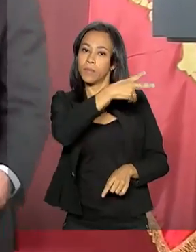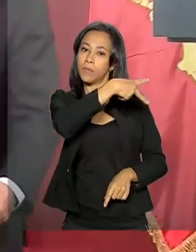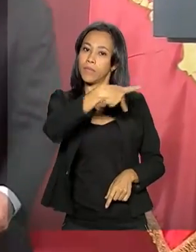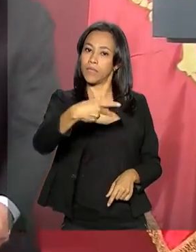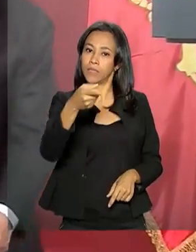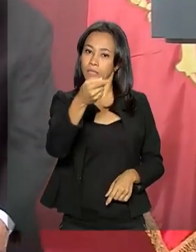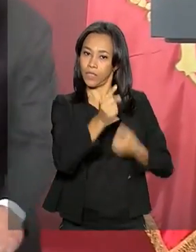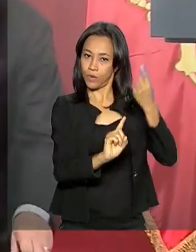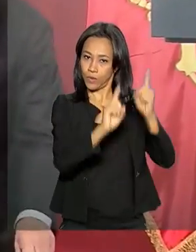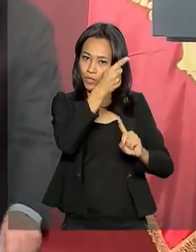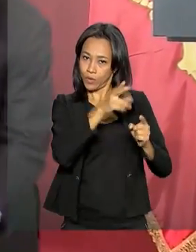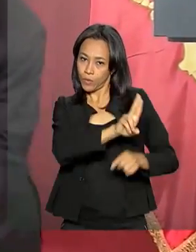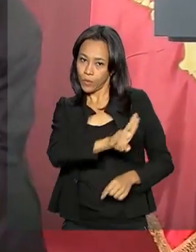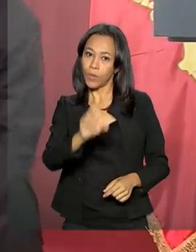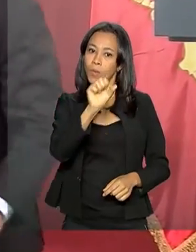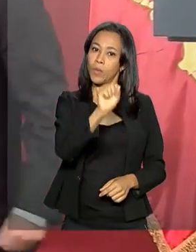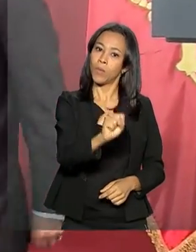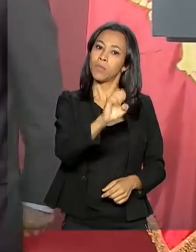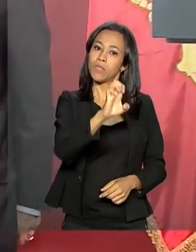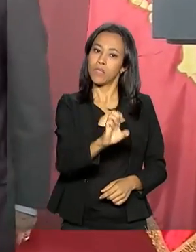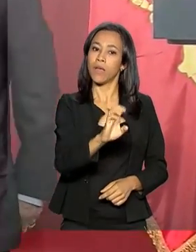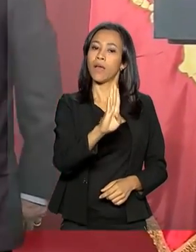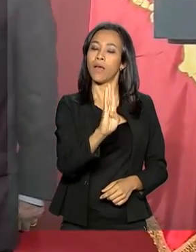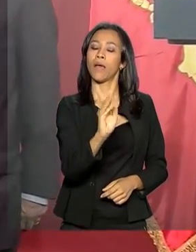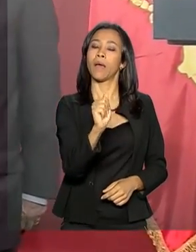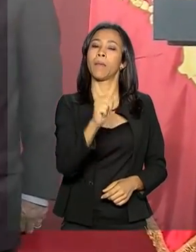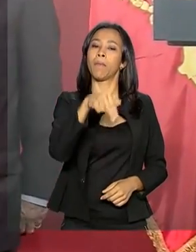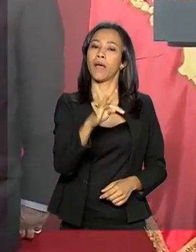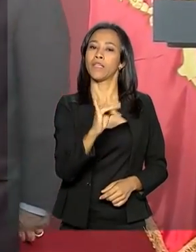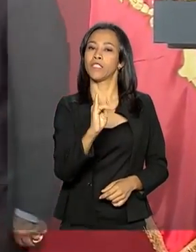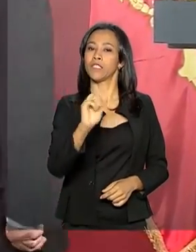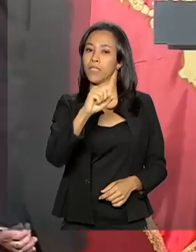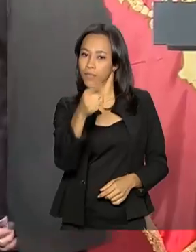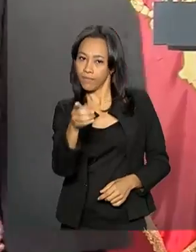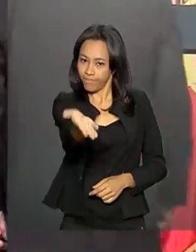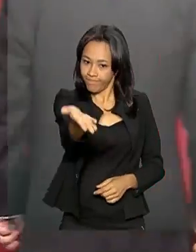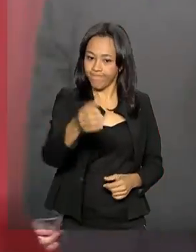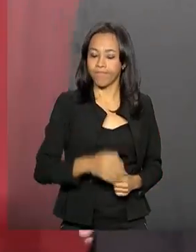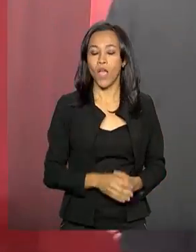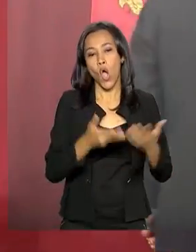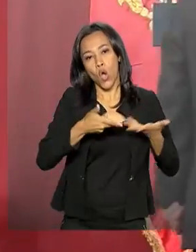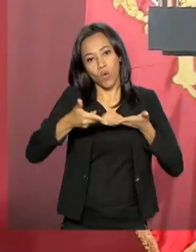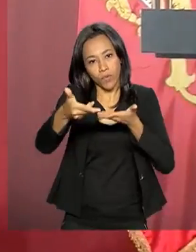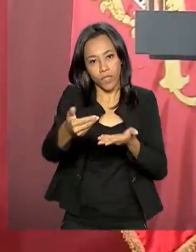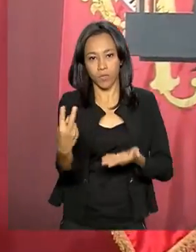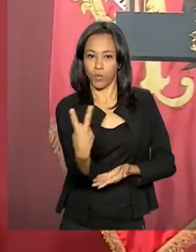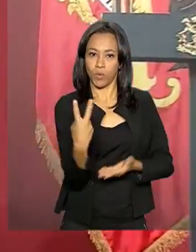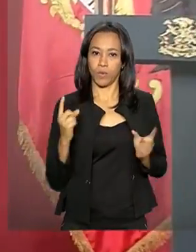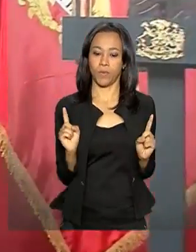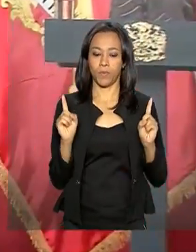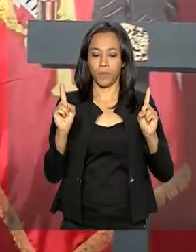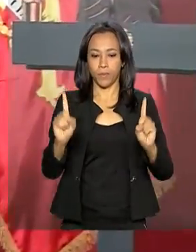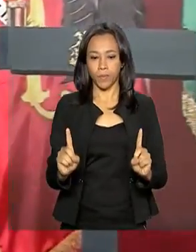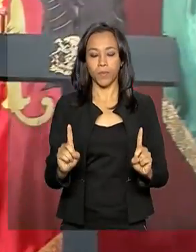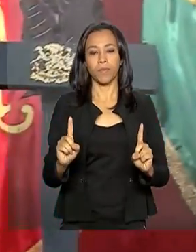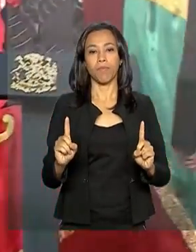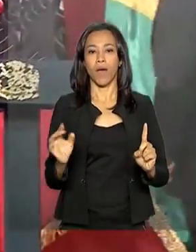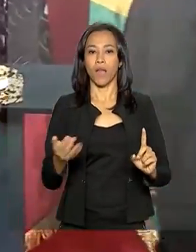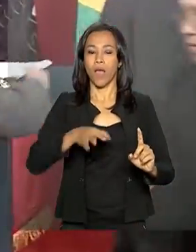o senhor Sebastián Piñera Echenique. Convidamos para que se dirija ao pódio para